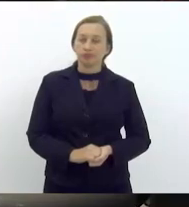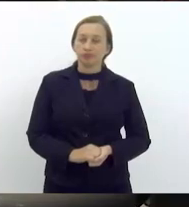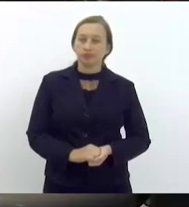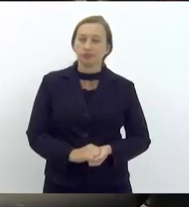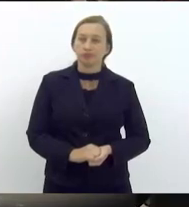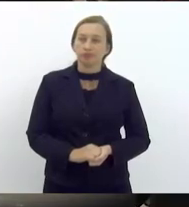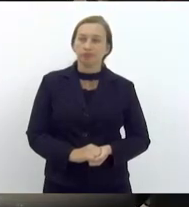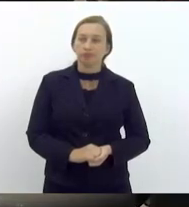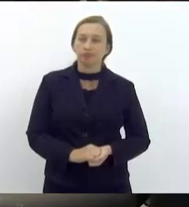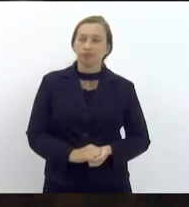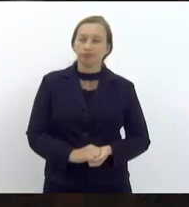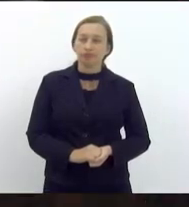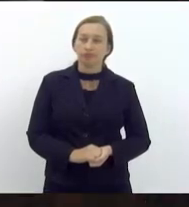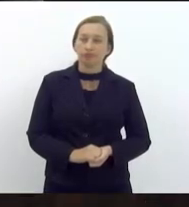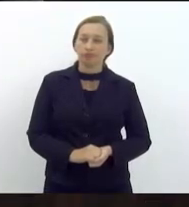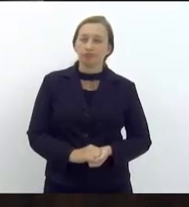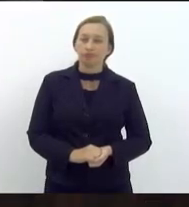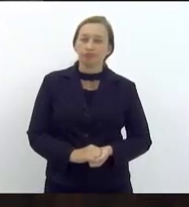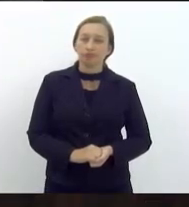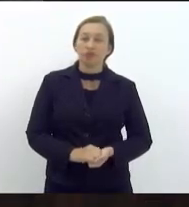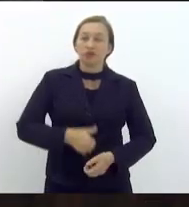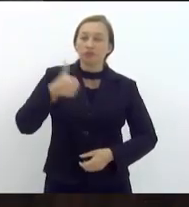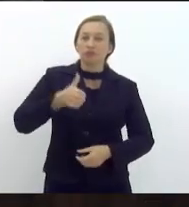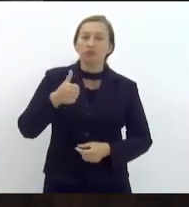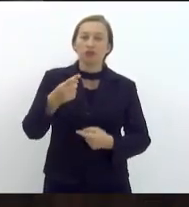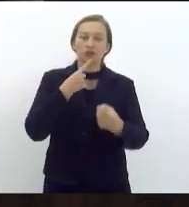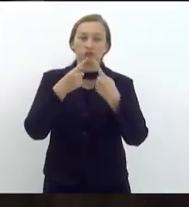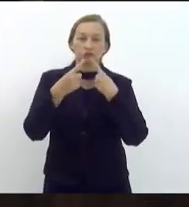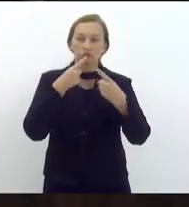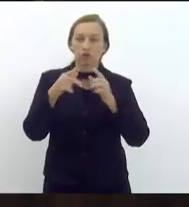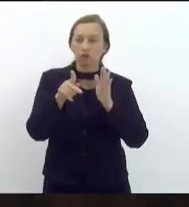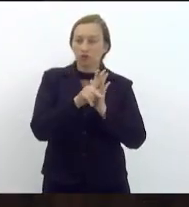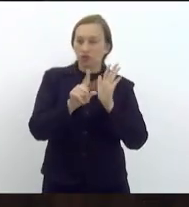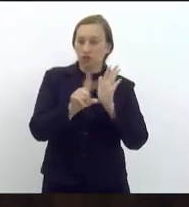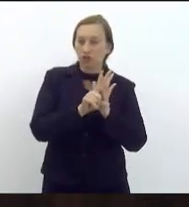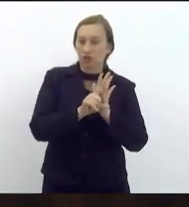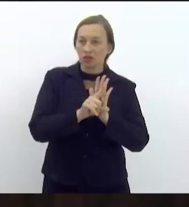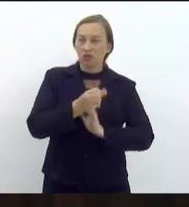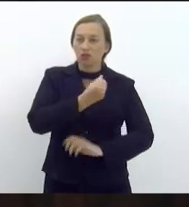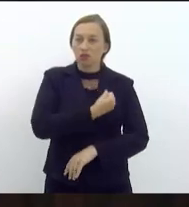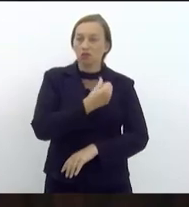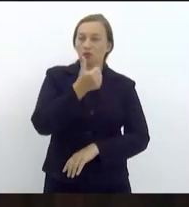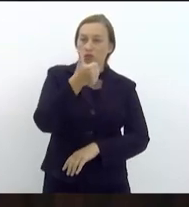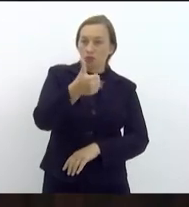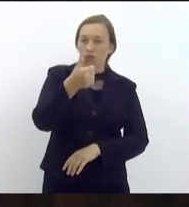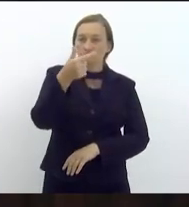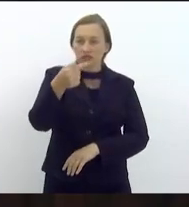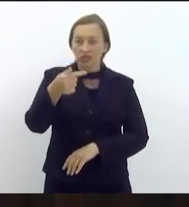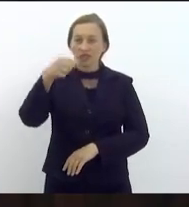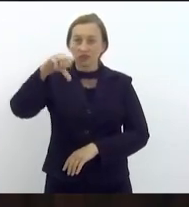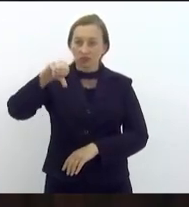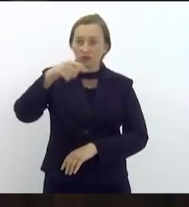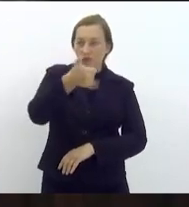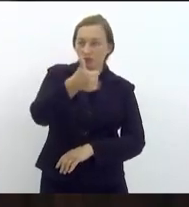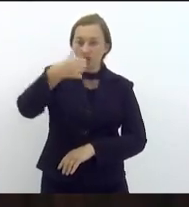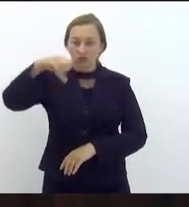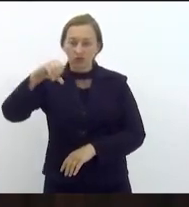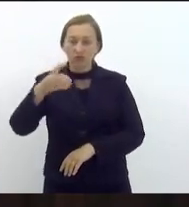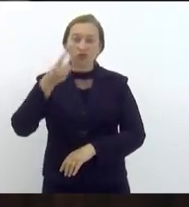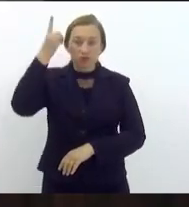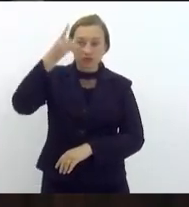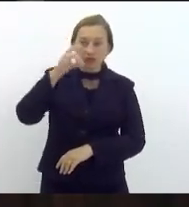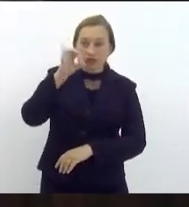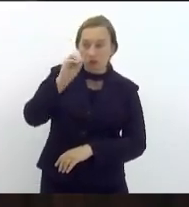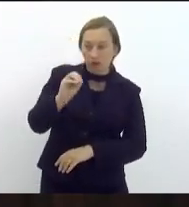anuncio em primeira discussão projeto de lei número 179 2019 de autoria Deputado Doutor